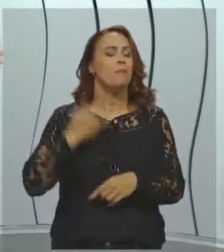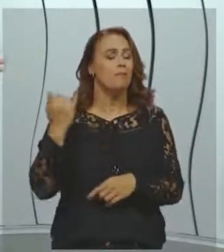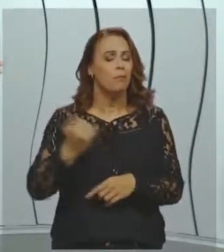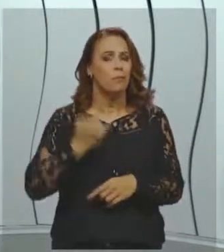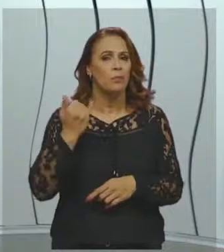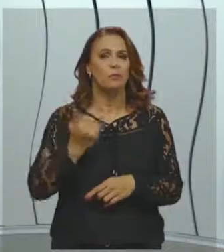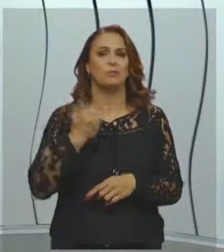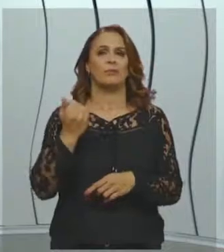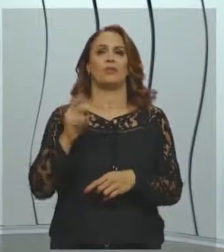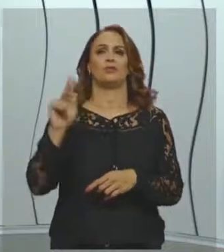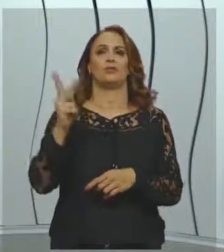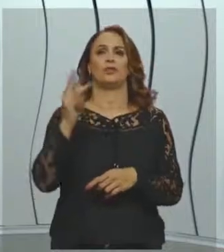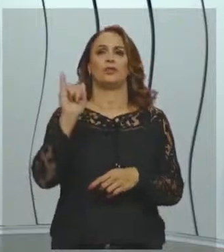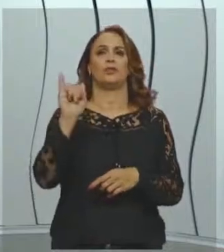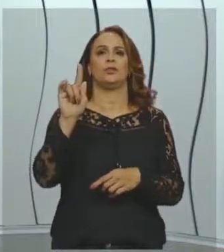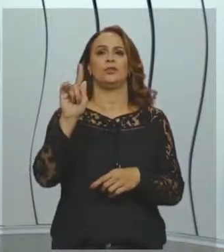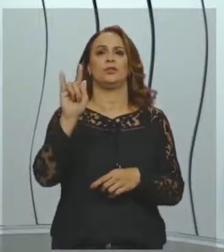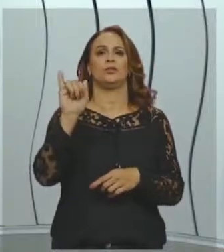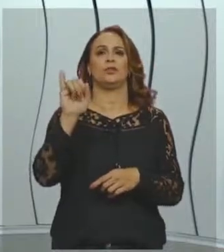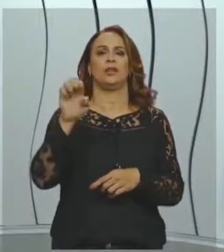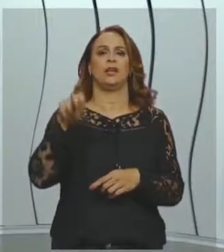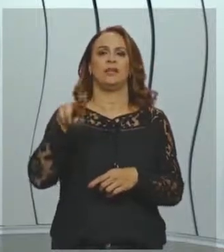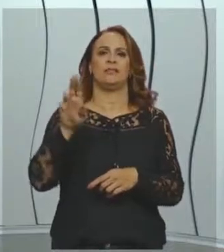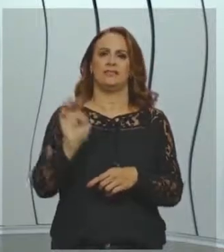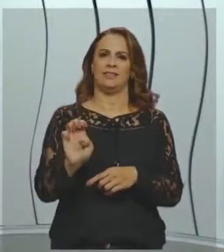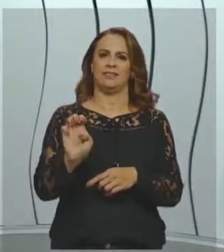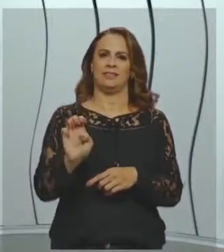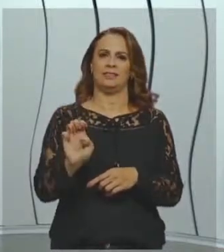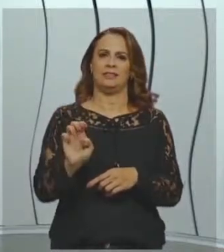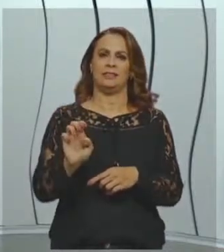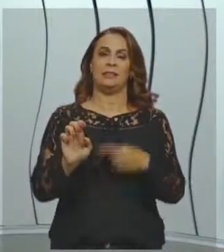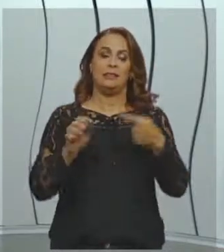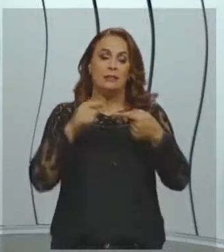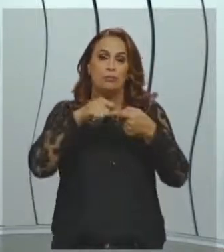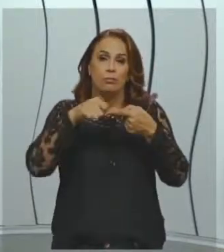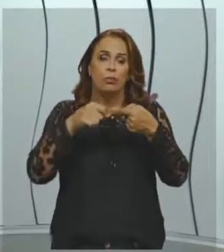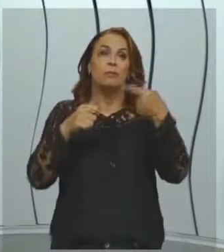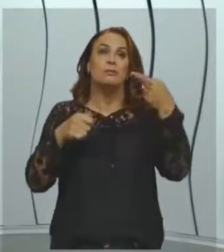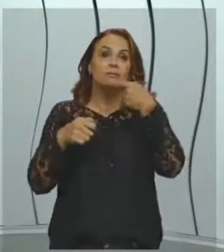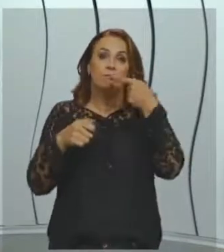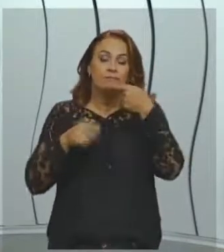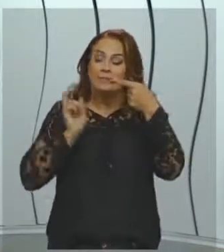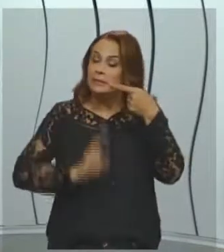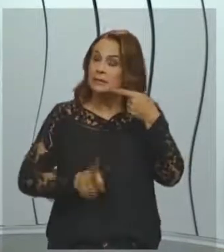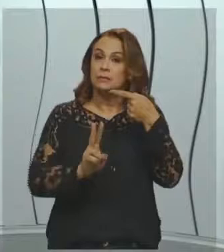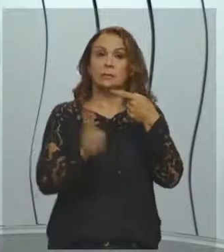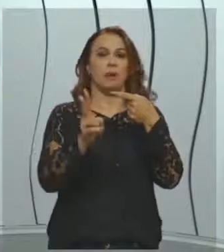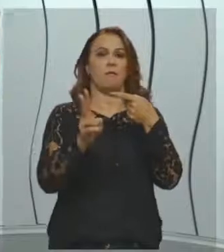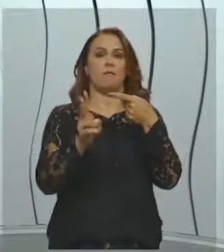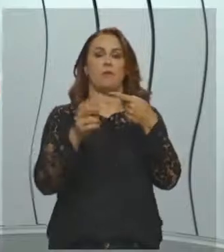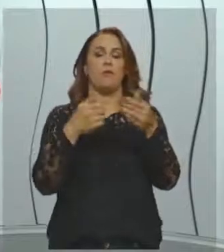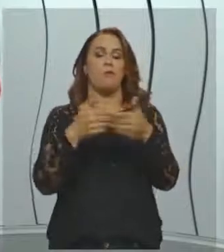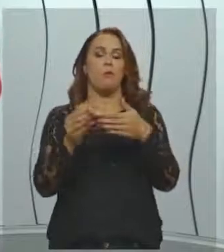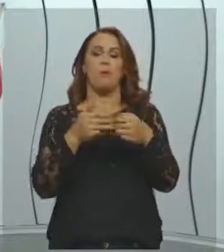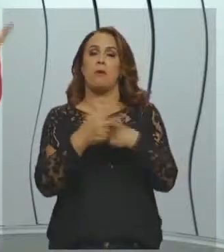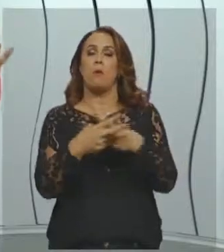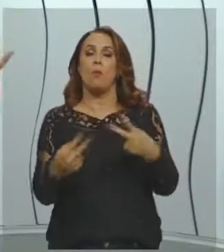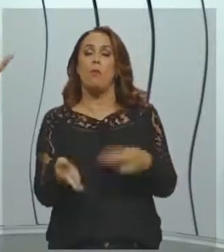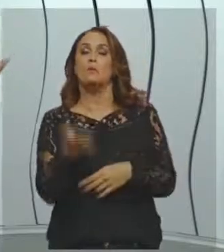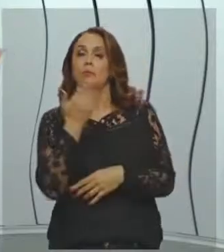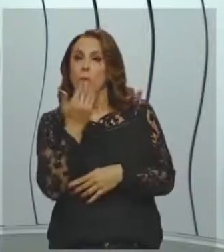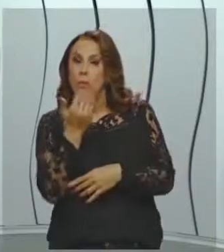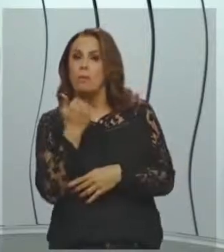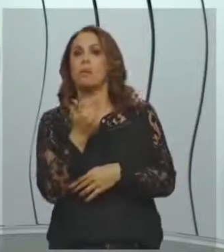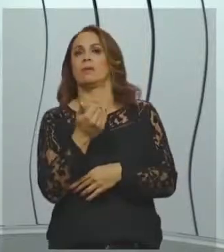de higiene, escovar os dentes, não só após o almoço, após o jantar, mas em todos os momentos que você